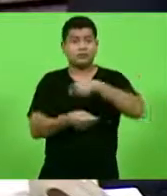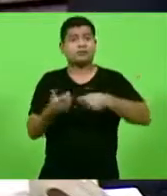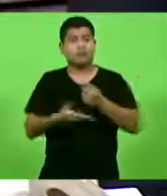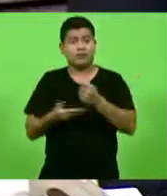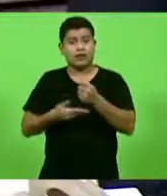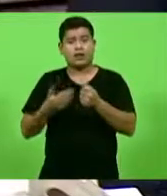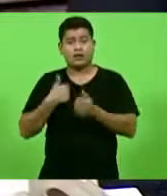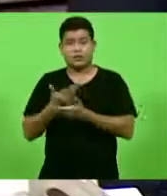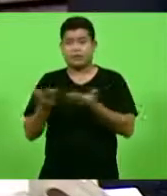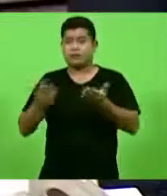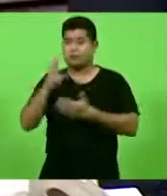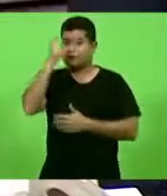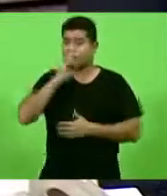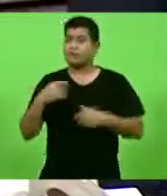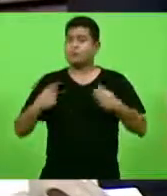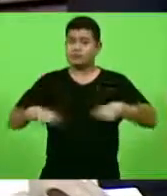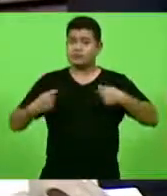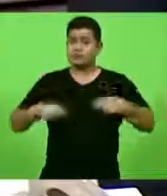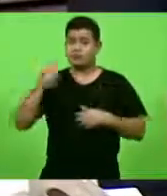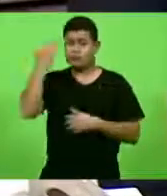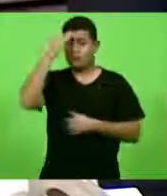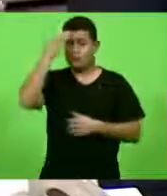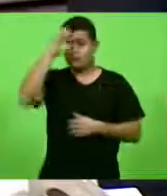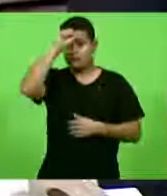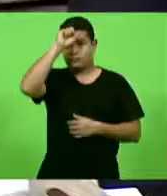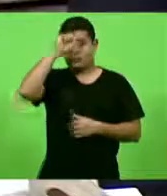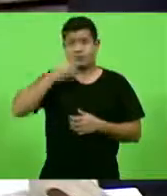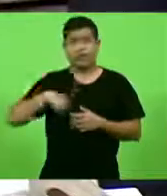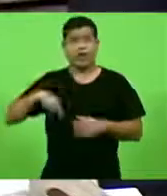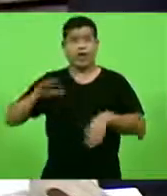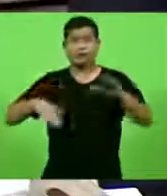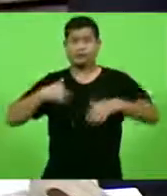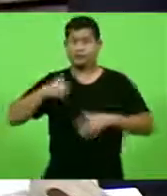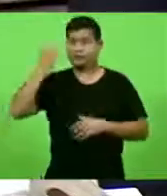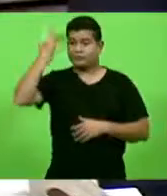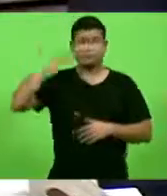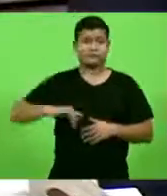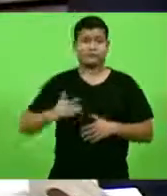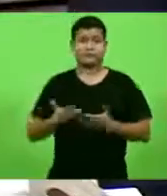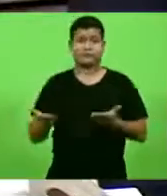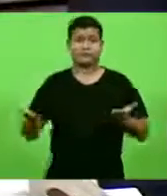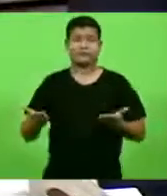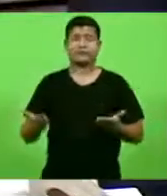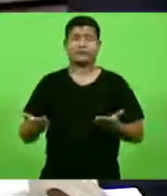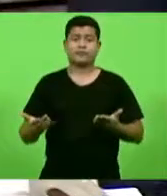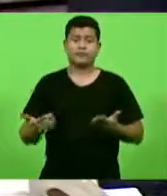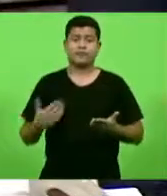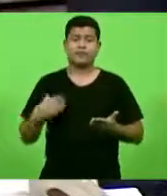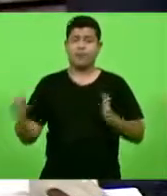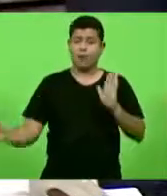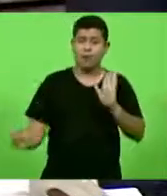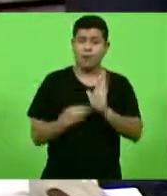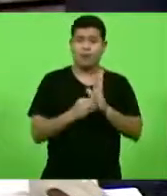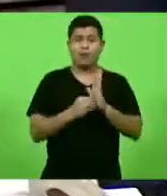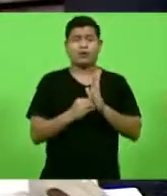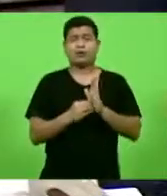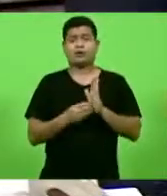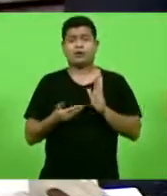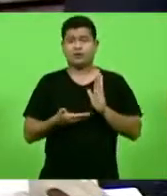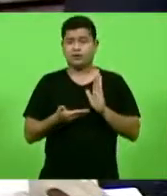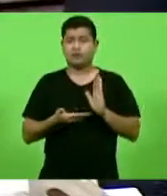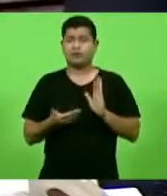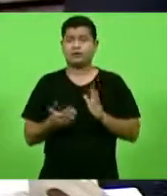entender um pouco mais de economia, nós simplesmente não entendemos noções básicas de economia. Então, vamos botar no ensino fundamental e no ensino médio